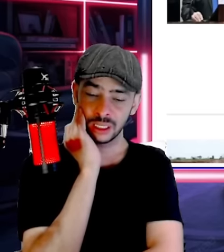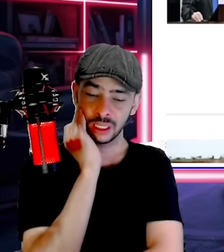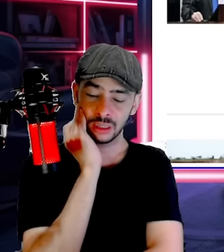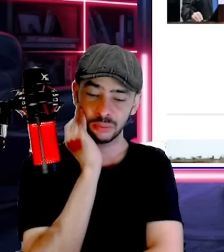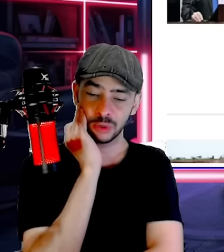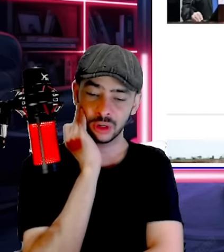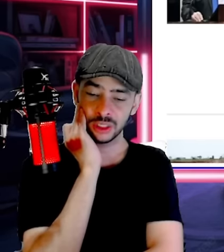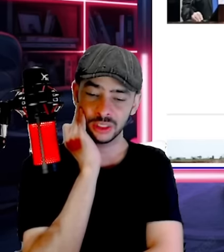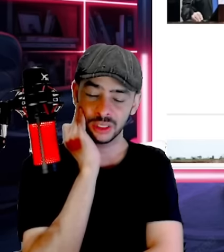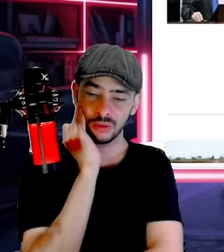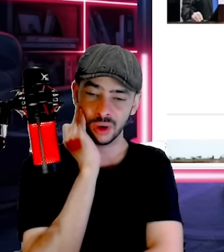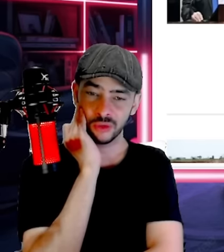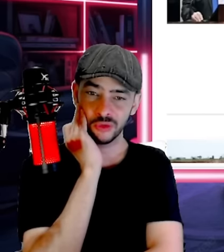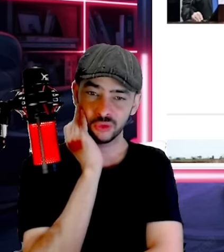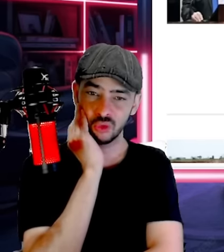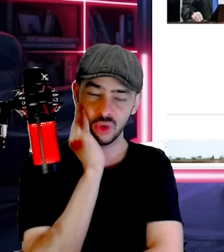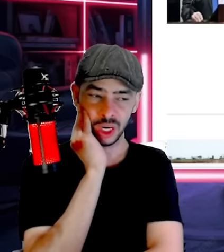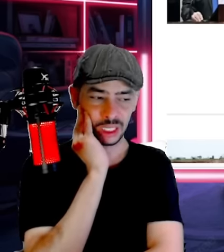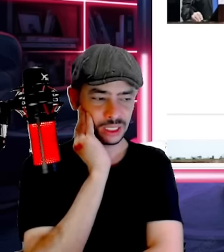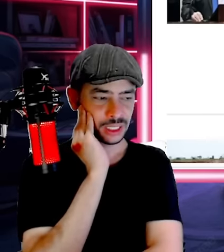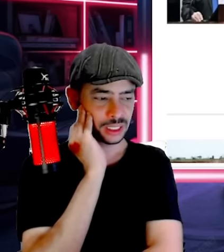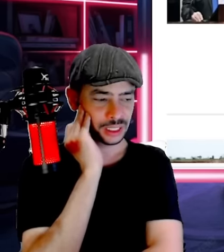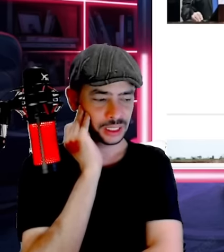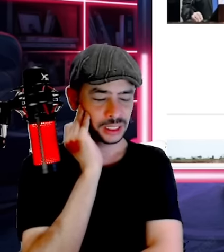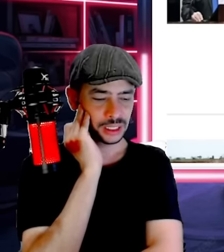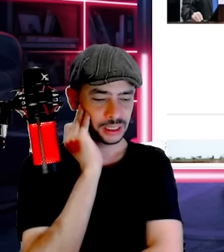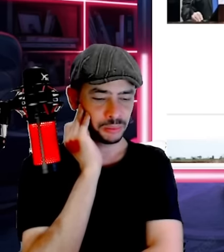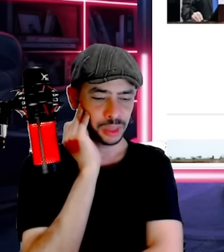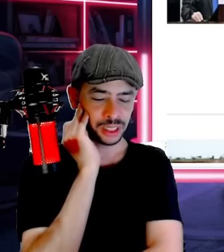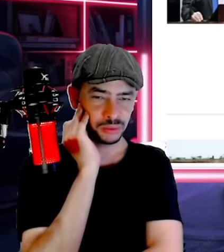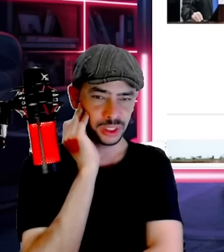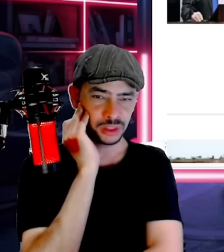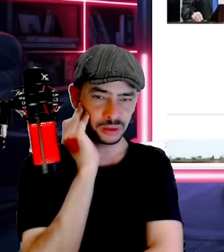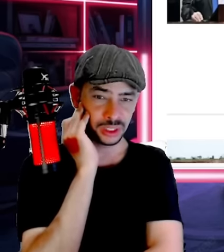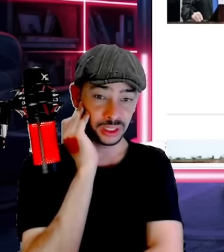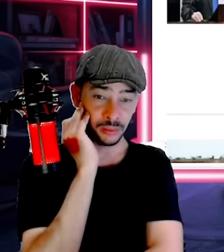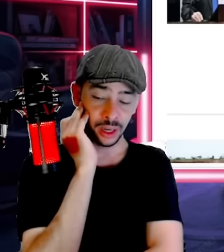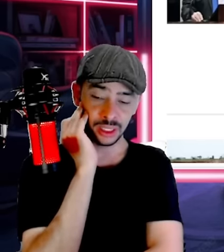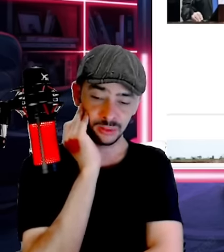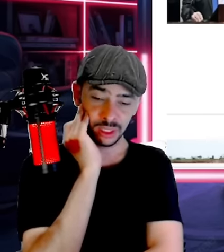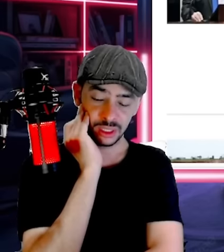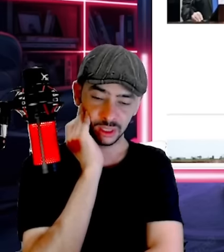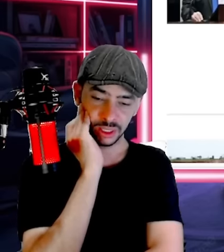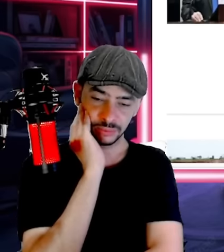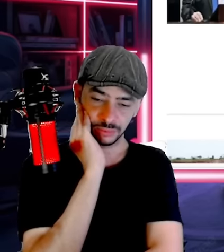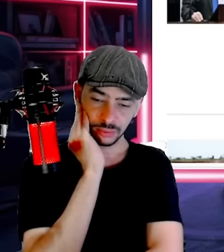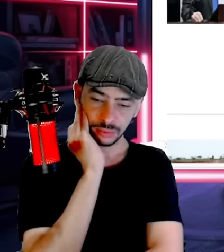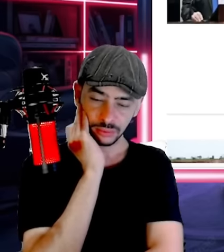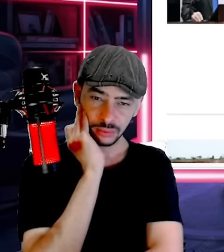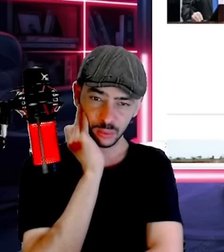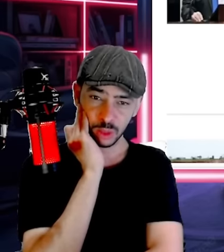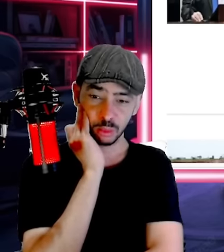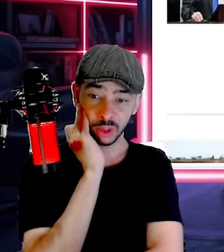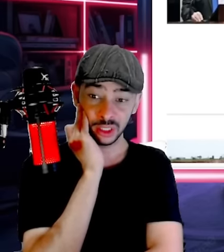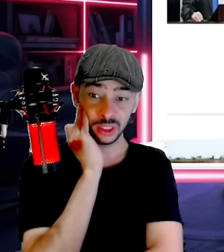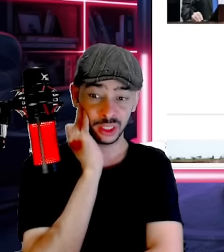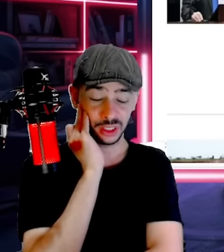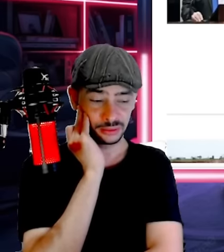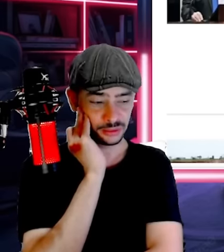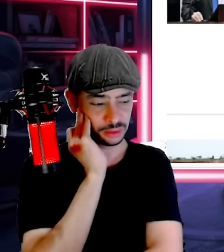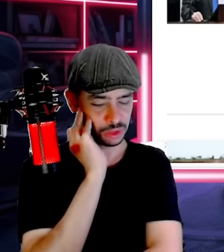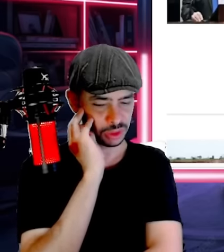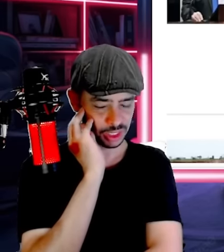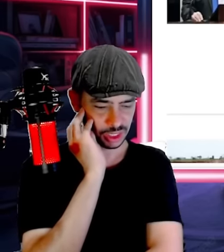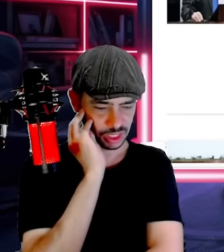brasileiro pode ter uma fuga para o Bitcoin jamais vista né pode